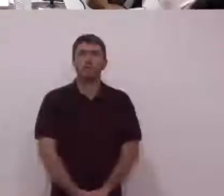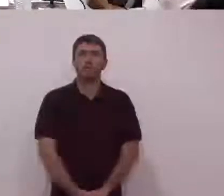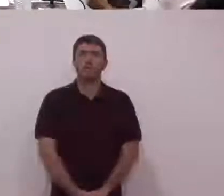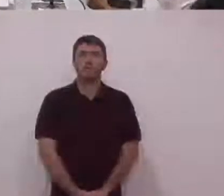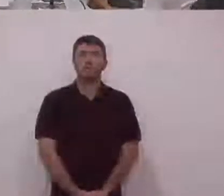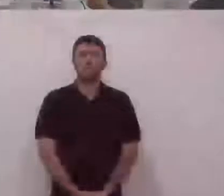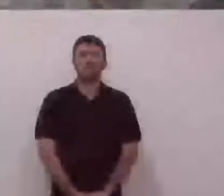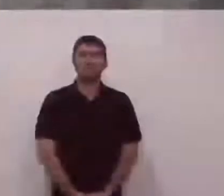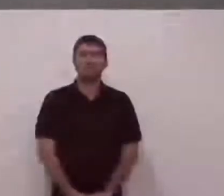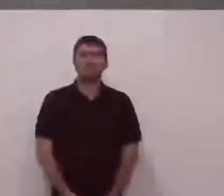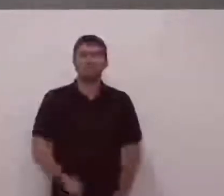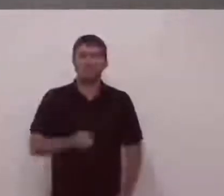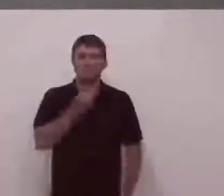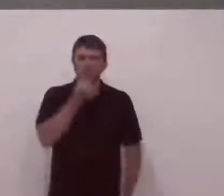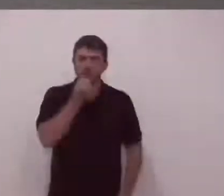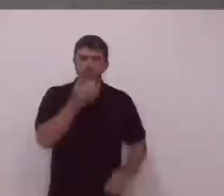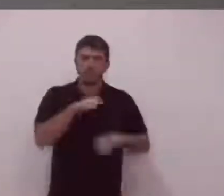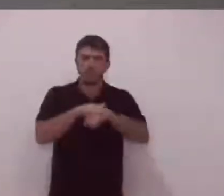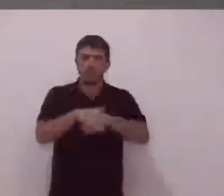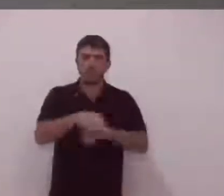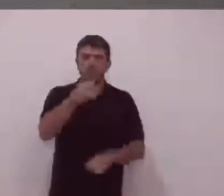boa noite senhor presidente boa noite vereadores